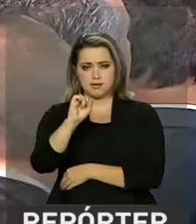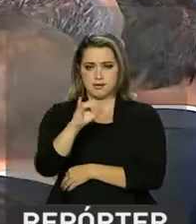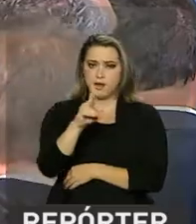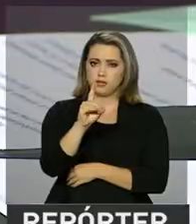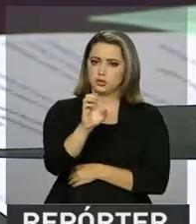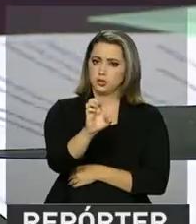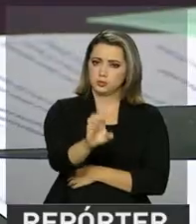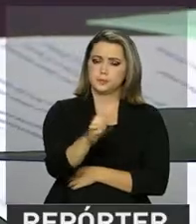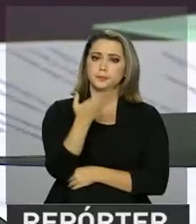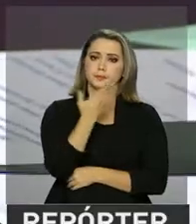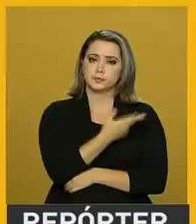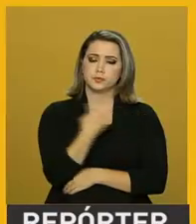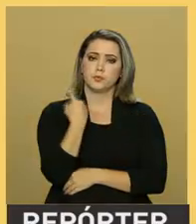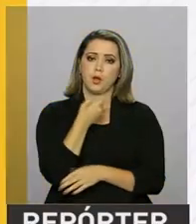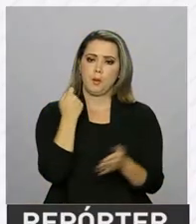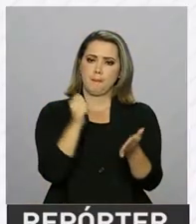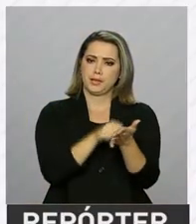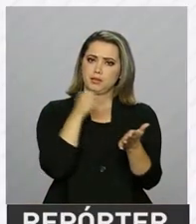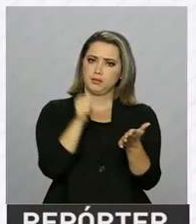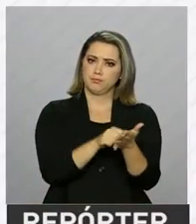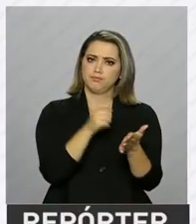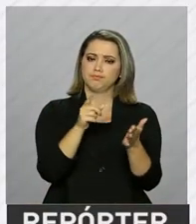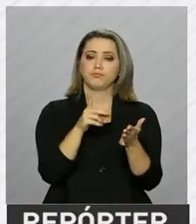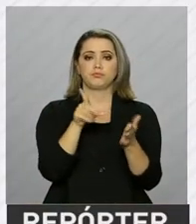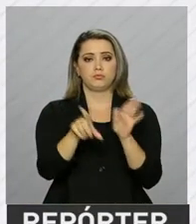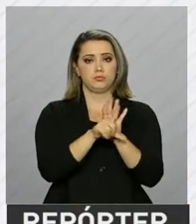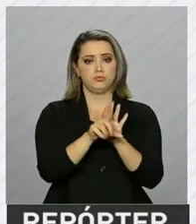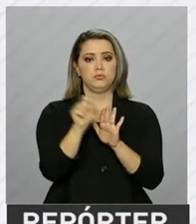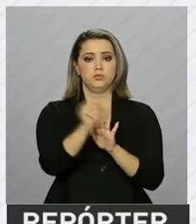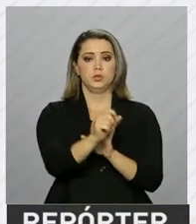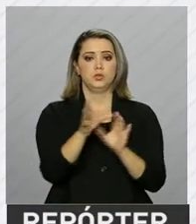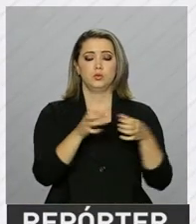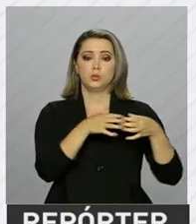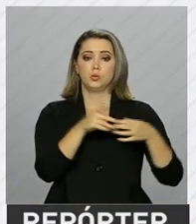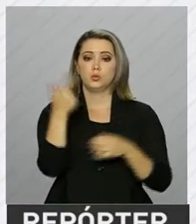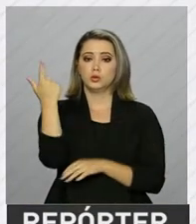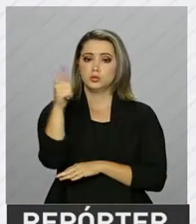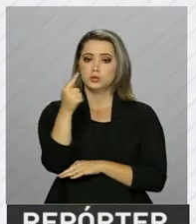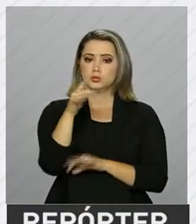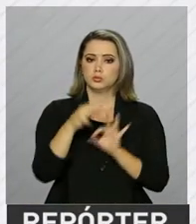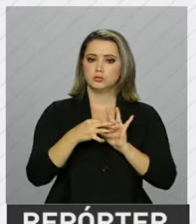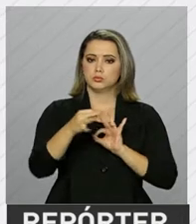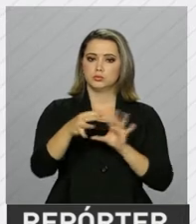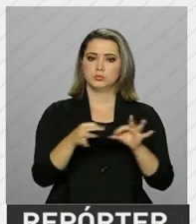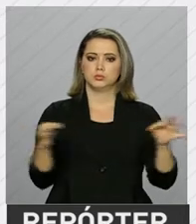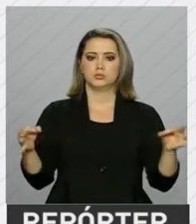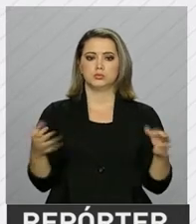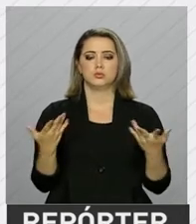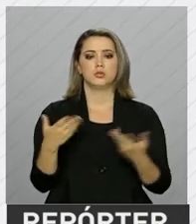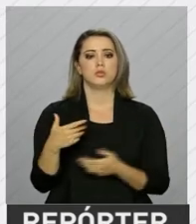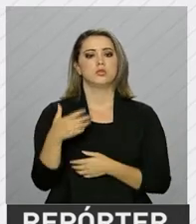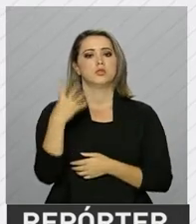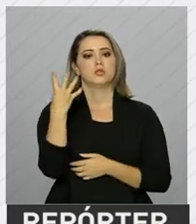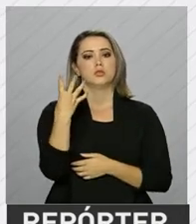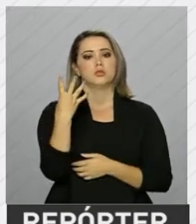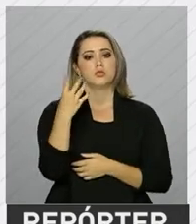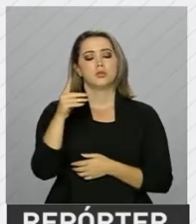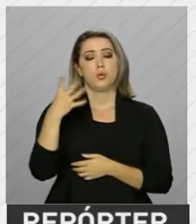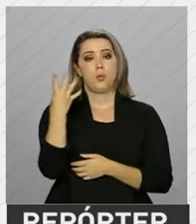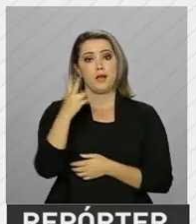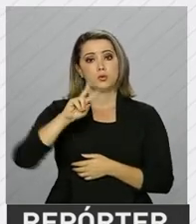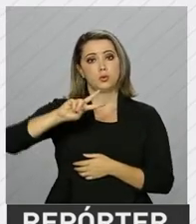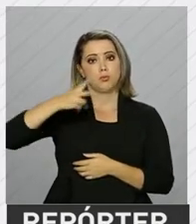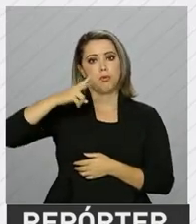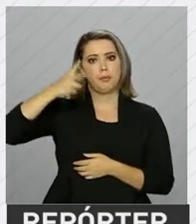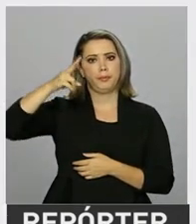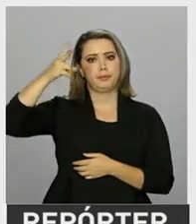presidente michel temer a área do parque nacional da chapada dos veadeiros em goiás foi ampliada em cerca de quatro vezes o